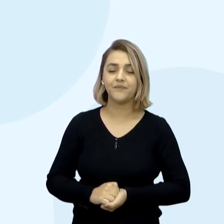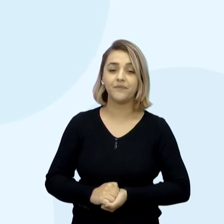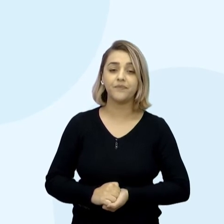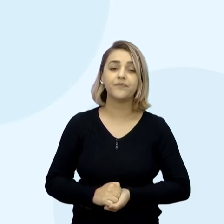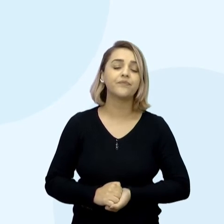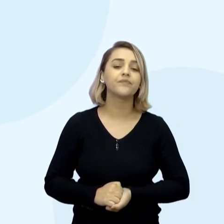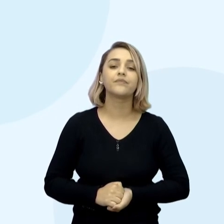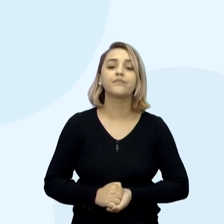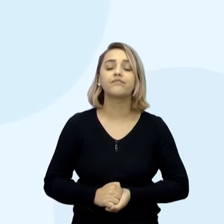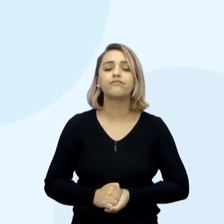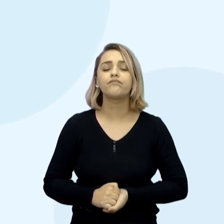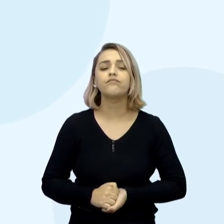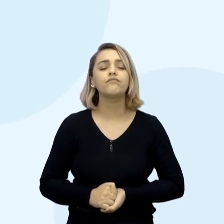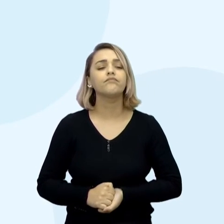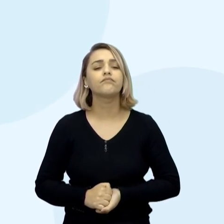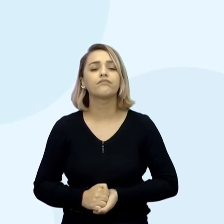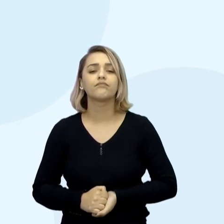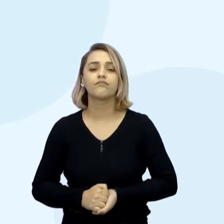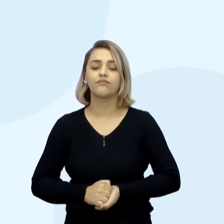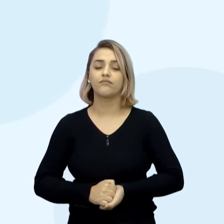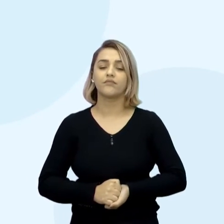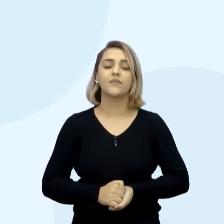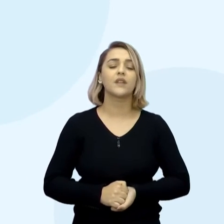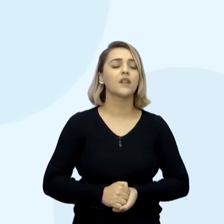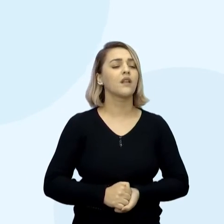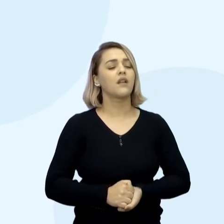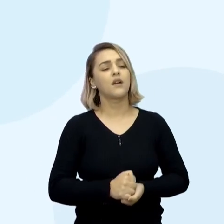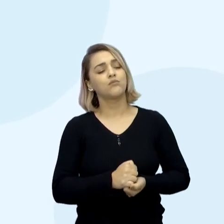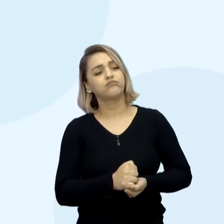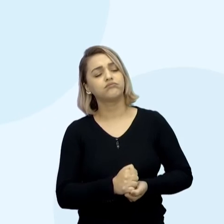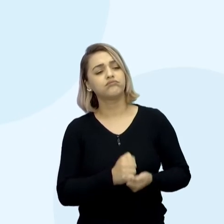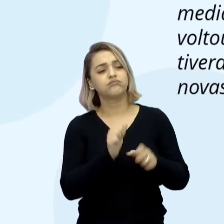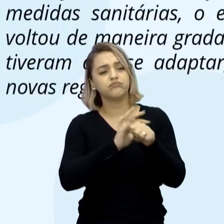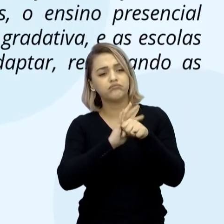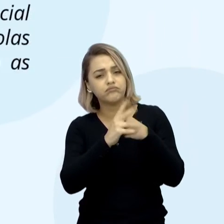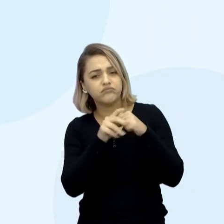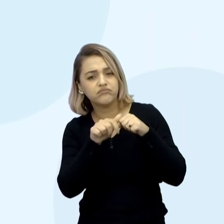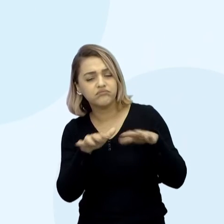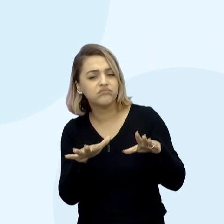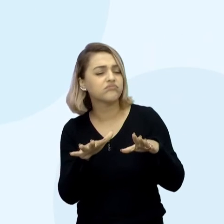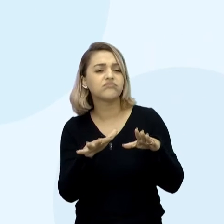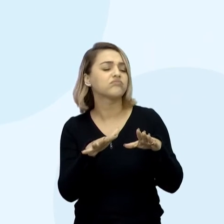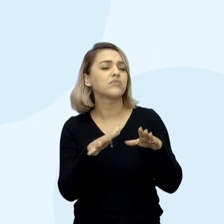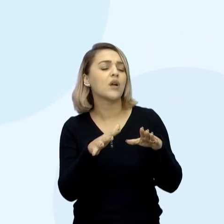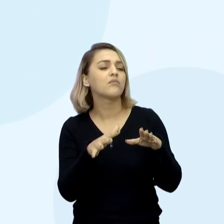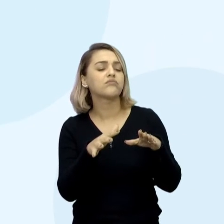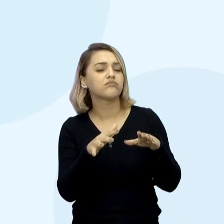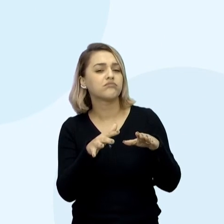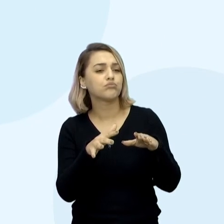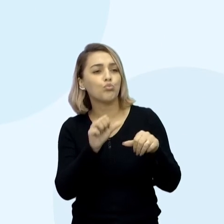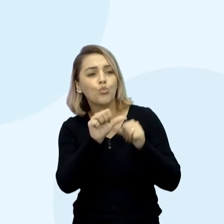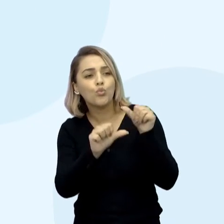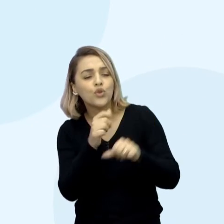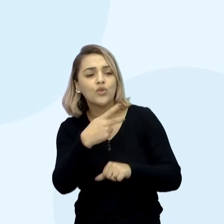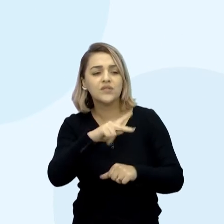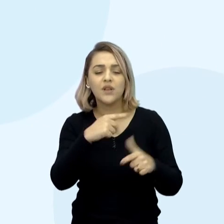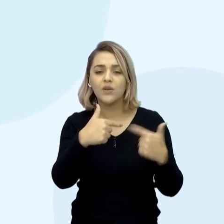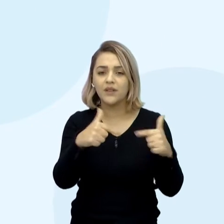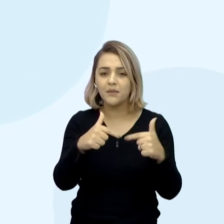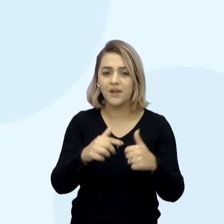Como é que a pandemia, né, de Covid-19 afetou aí o seu espaço de trabalho? Vamos